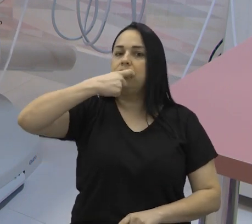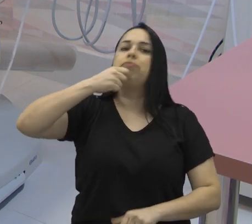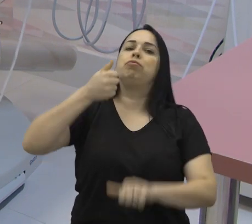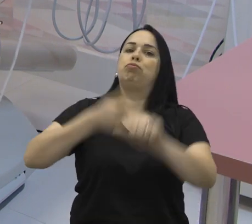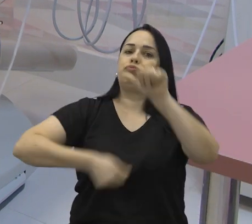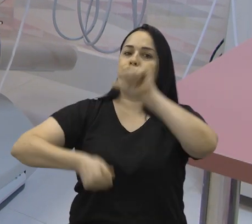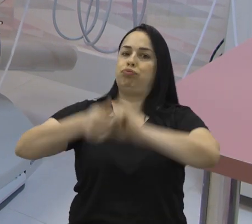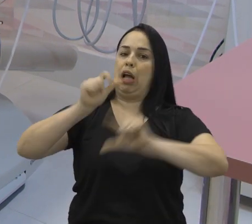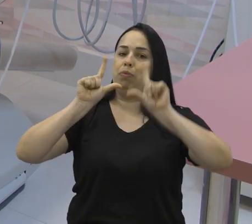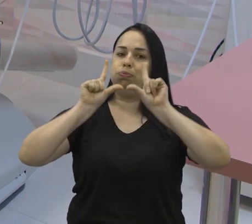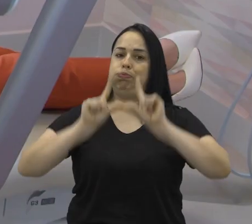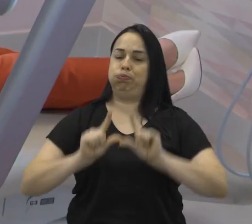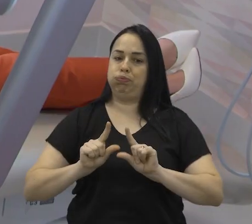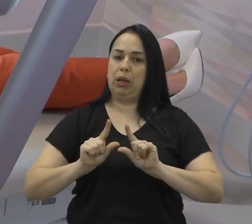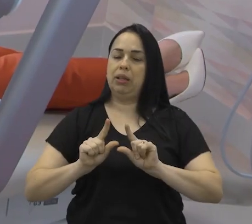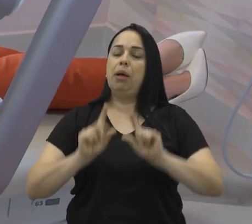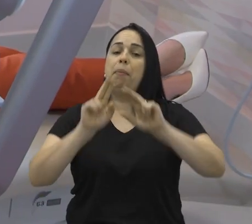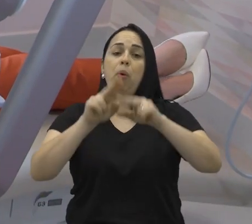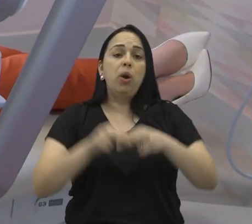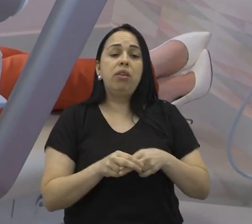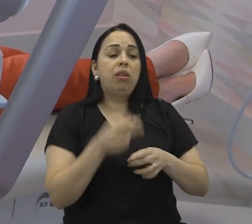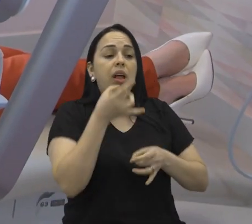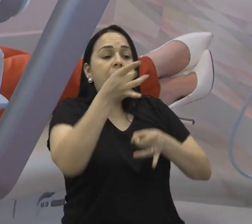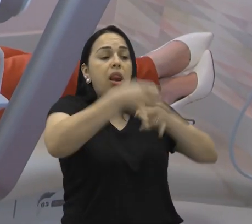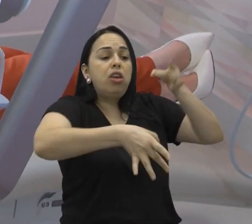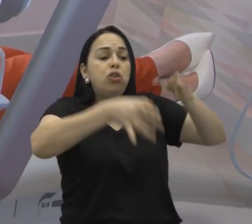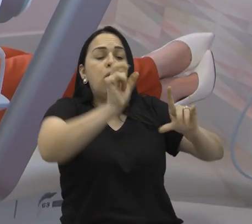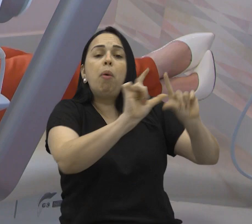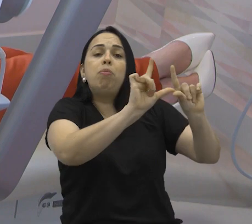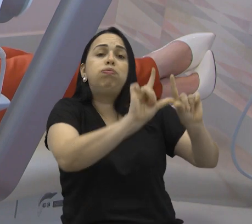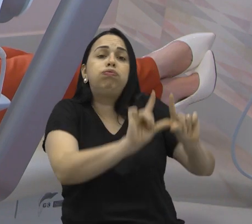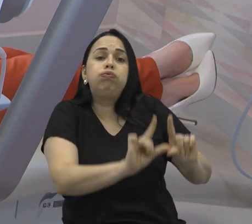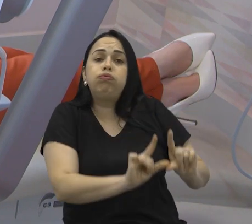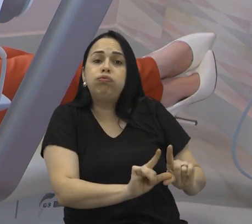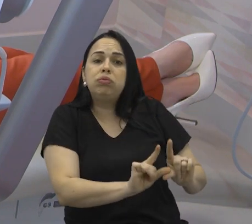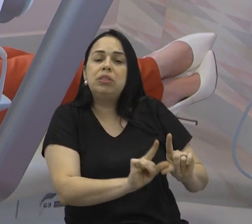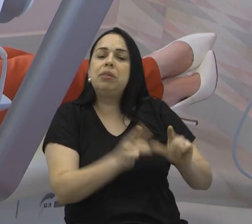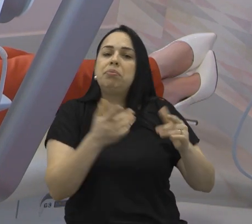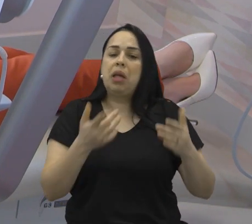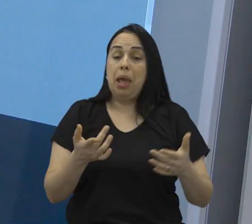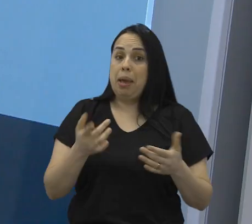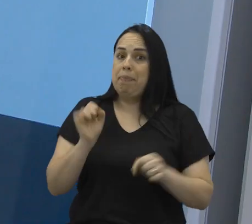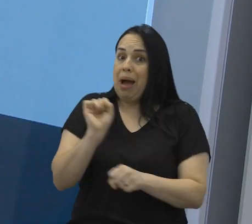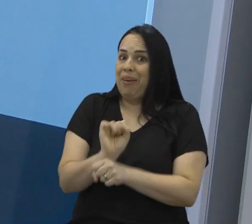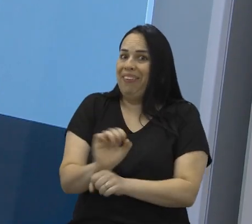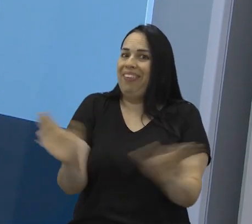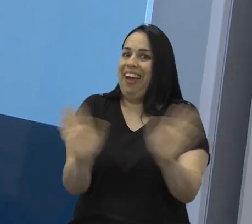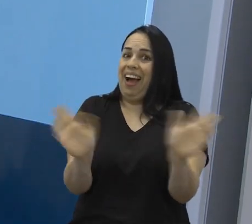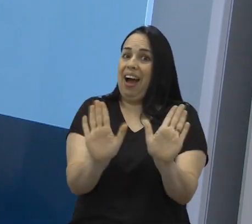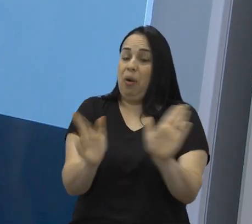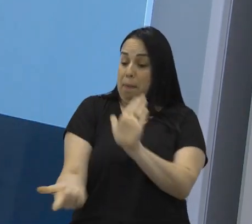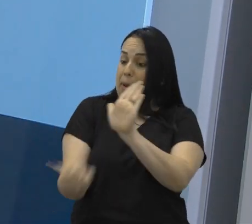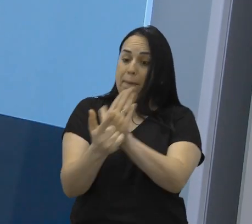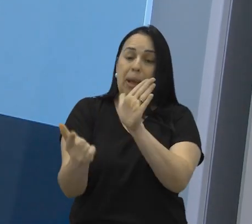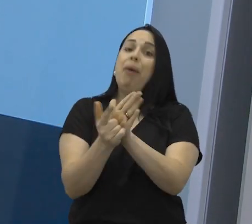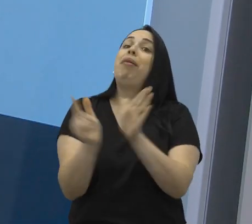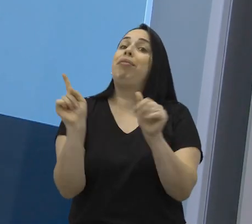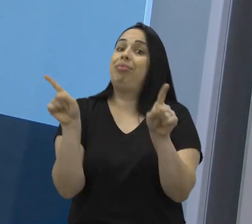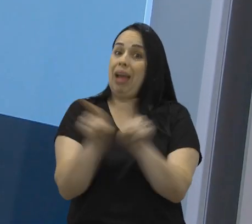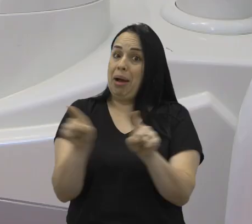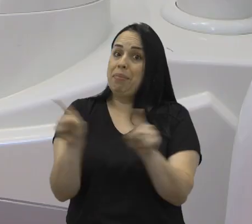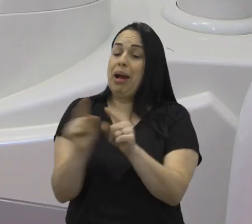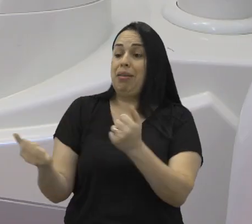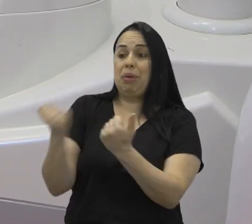O resultado, menos resíduos descartados. E não parou por aí. O uso de papel foi